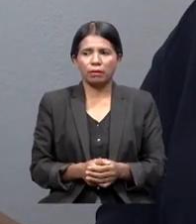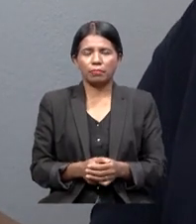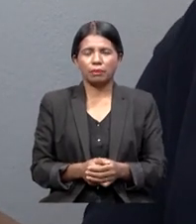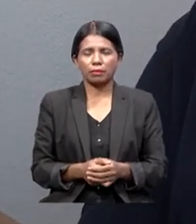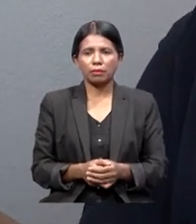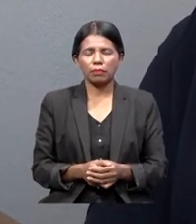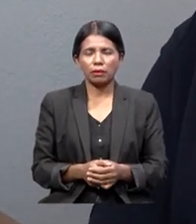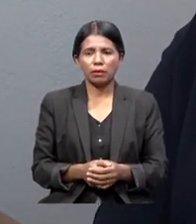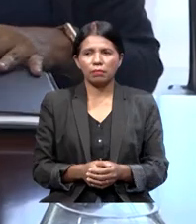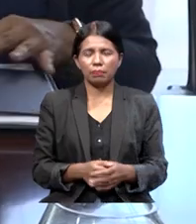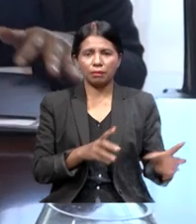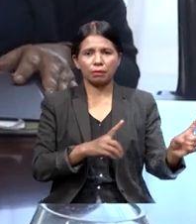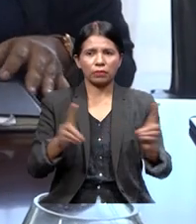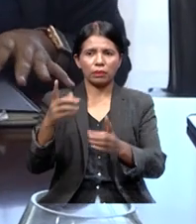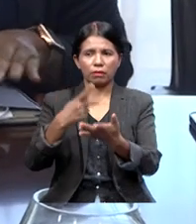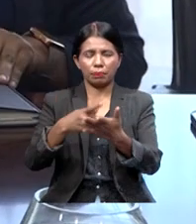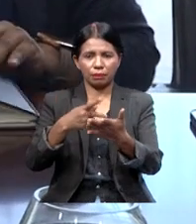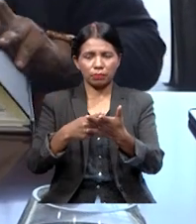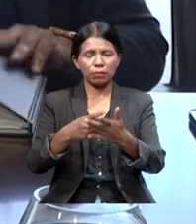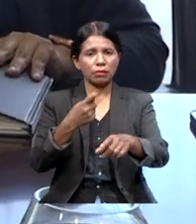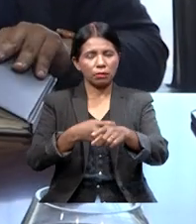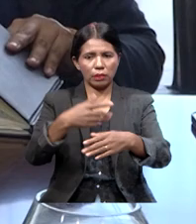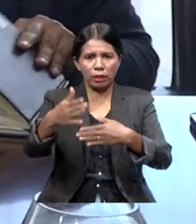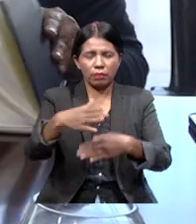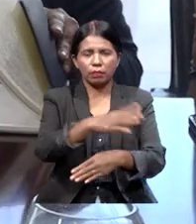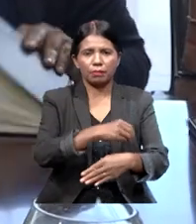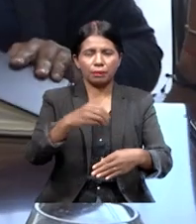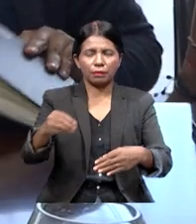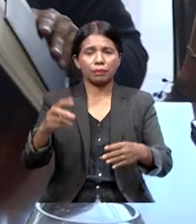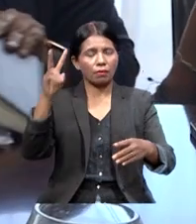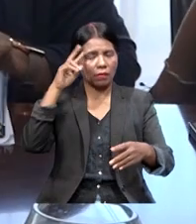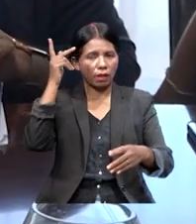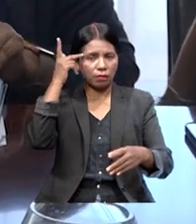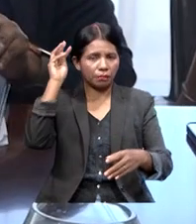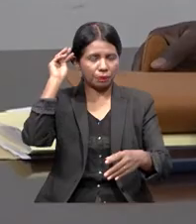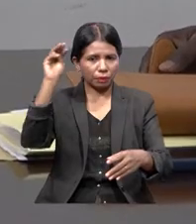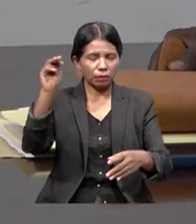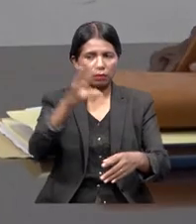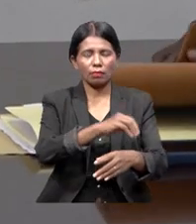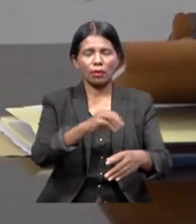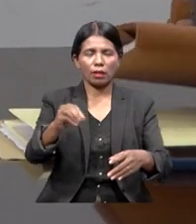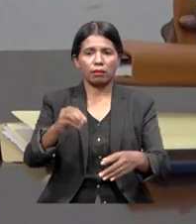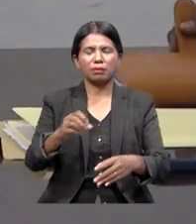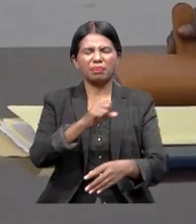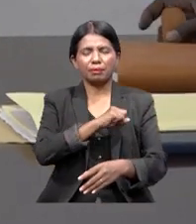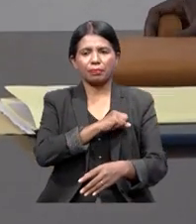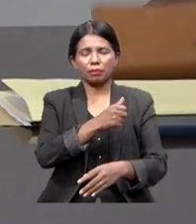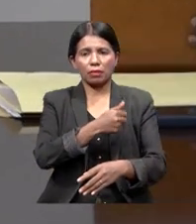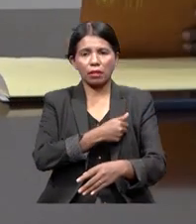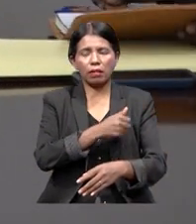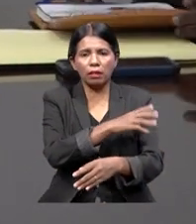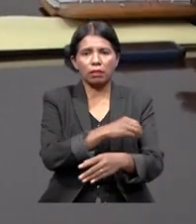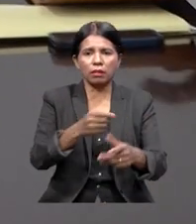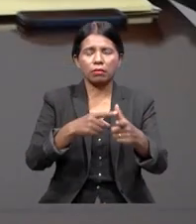government. Molo implementa projeto refere e a tempo para Nilaran, vice-primeiro-ministro, ministro coordenador assuntos sociais no